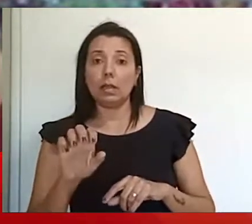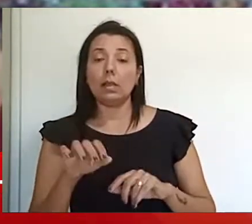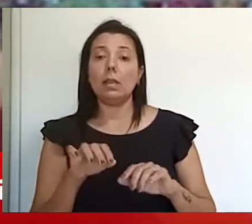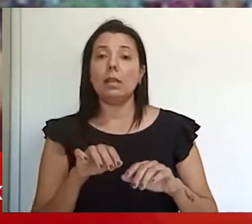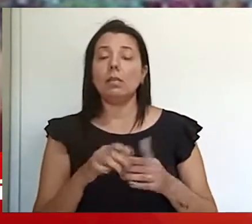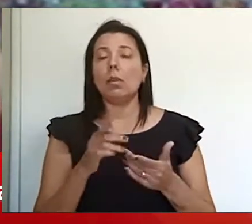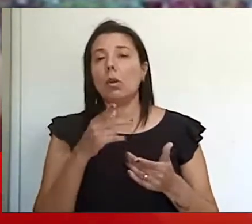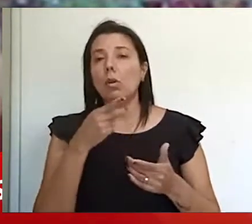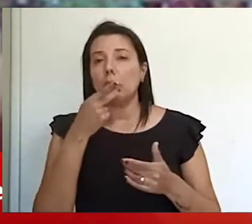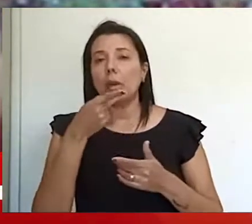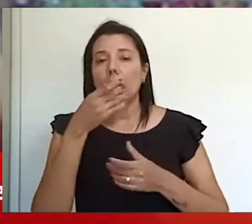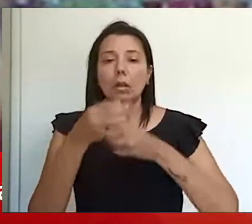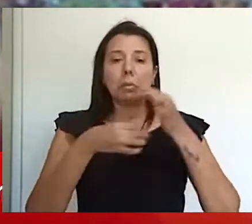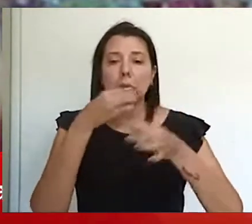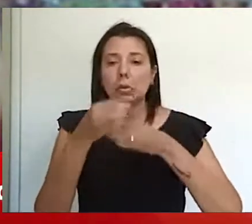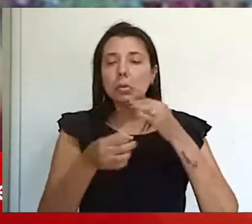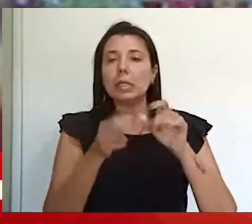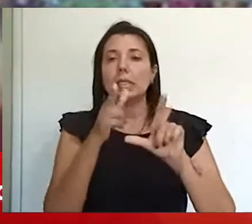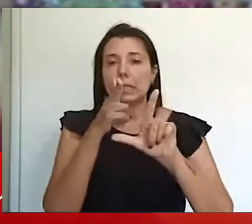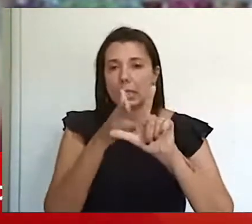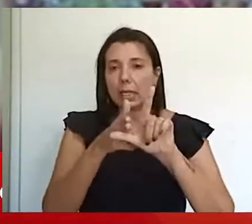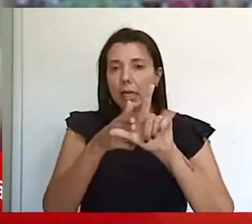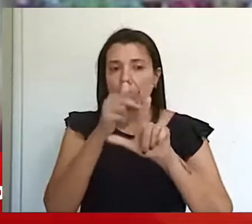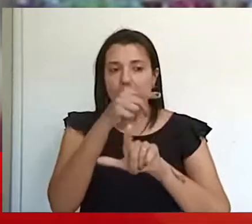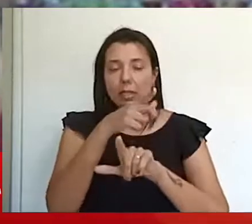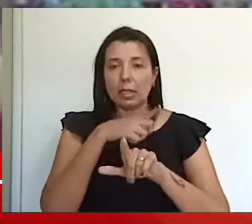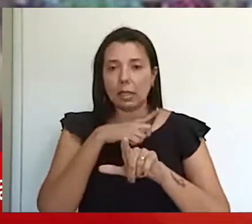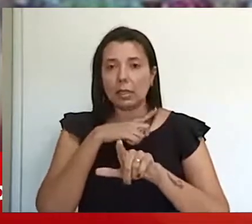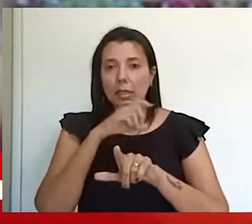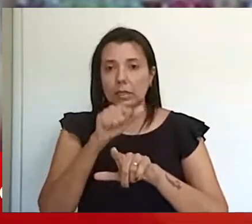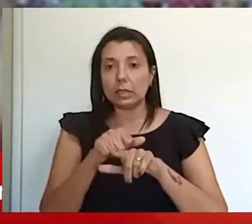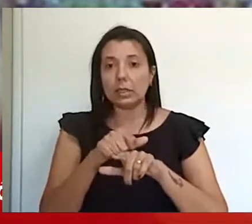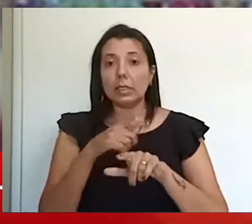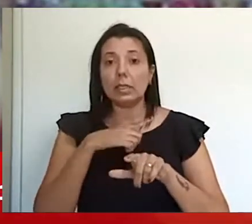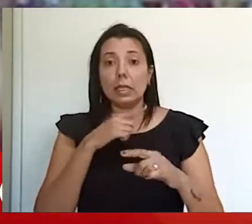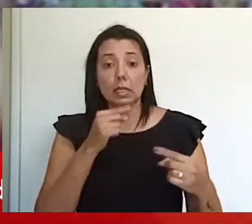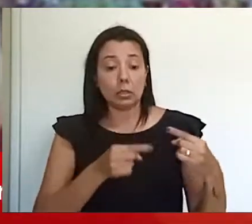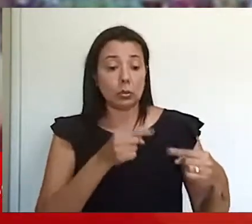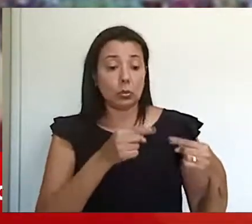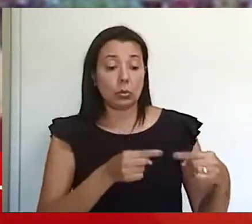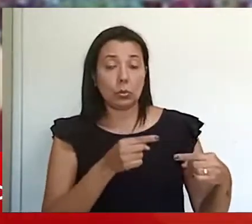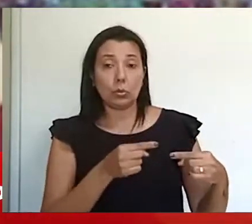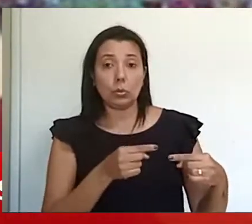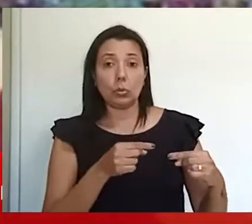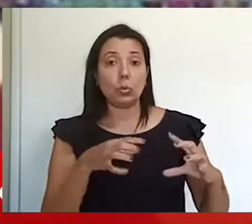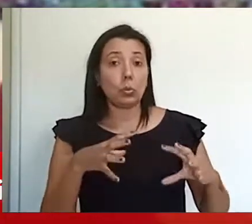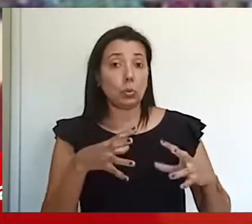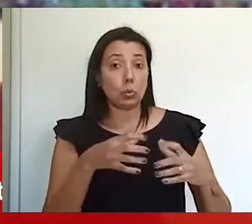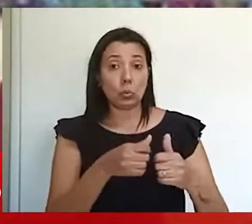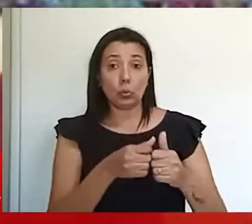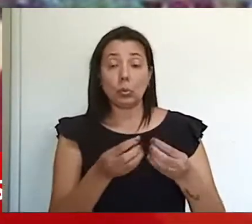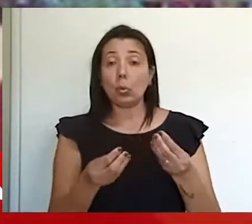algumas lives que tem lá, a gente tem discutido essa questão, sim, como que nós